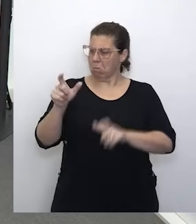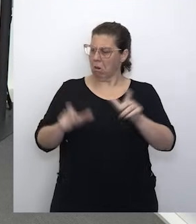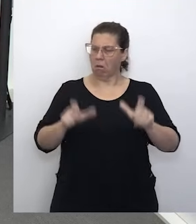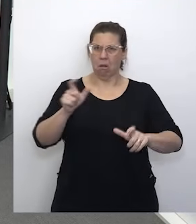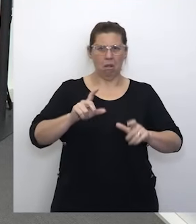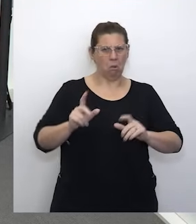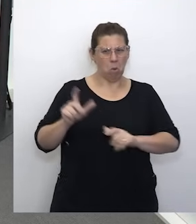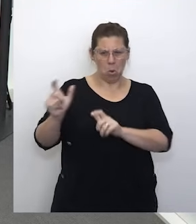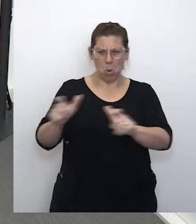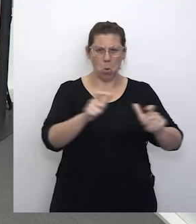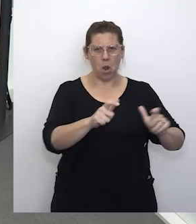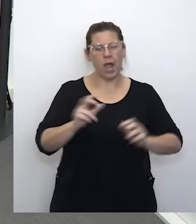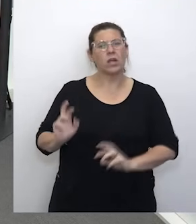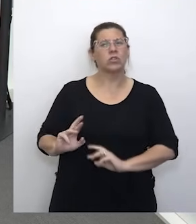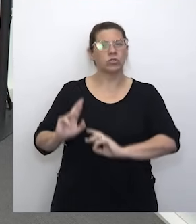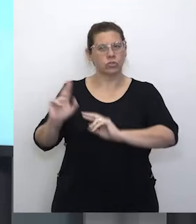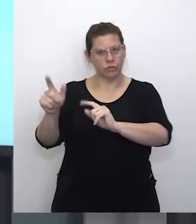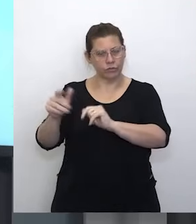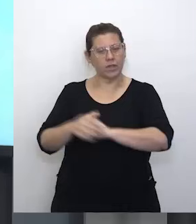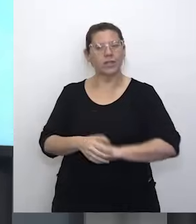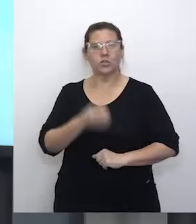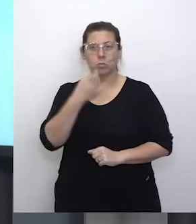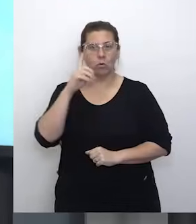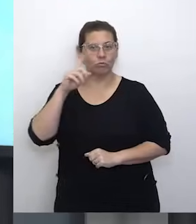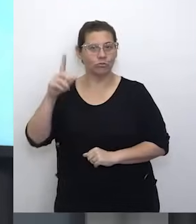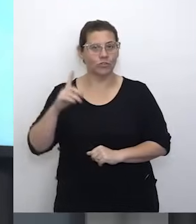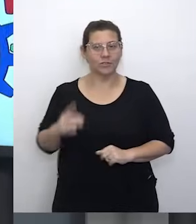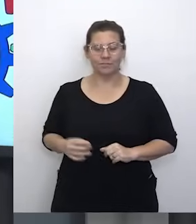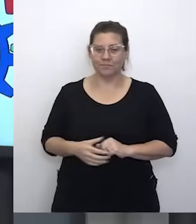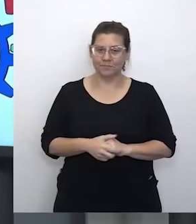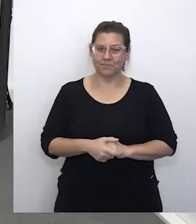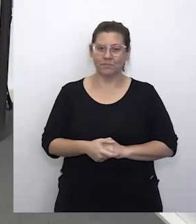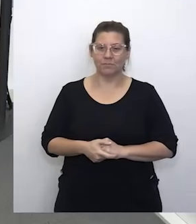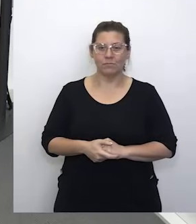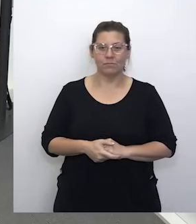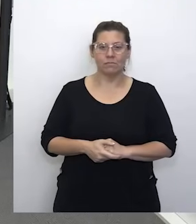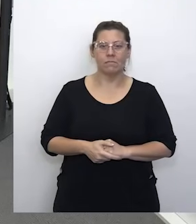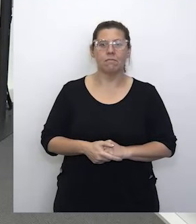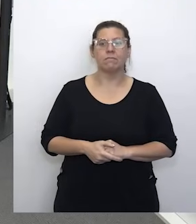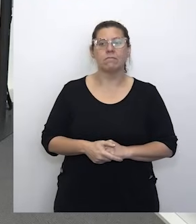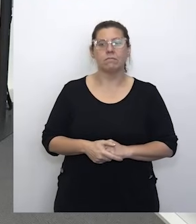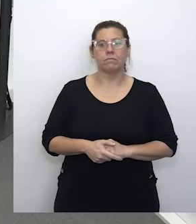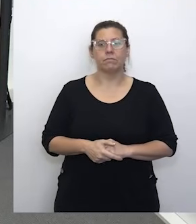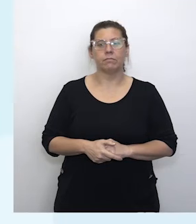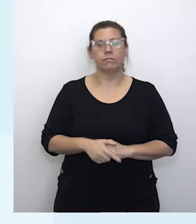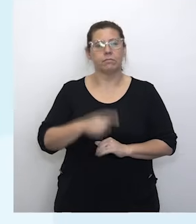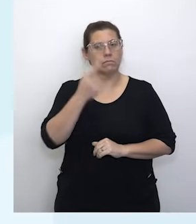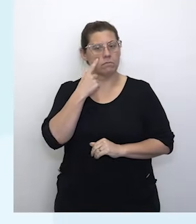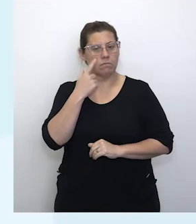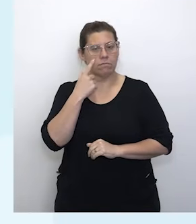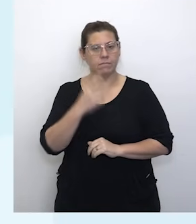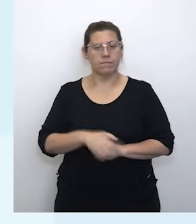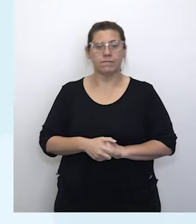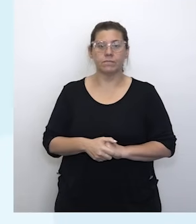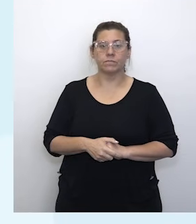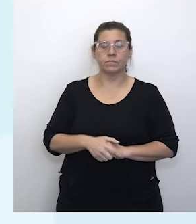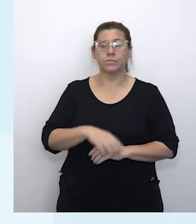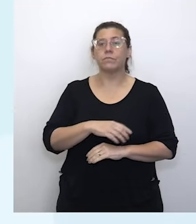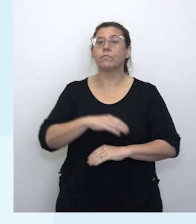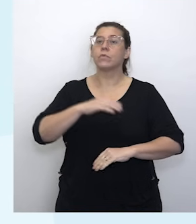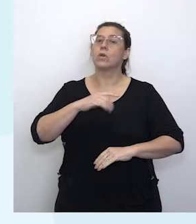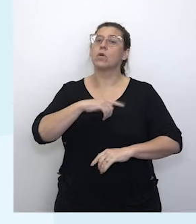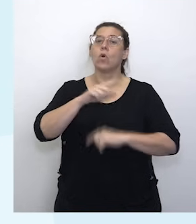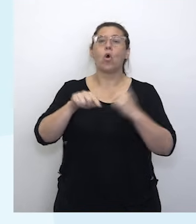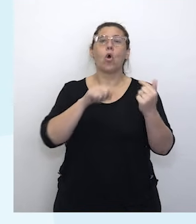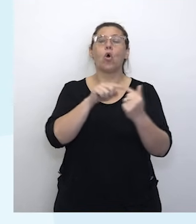gente reclamando que tá dando bom dia, eu vou dar bom dia também. Bom dia para todo mundo. Então é isso aí, gente. Então vamos ver como é que... Ah, sim, vamos ver o objetivo da aula,